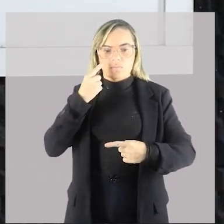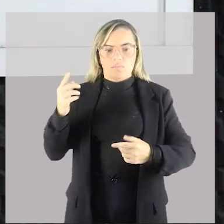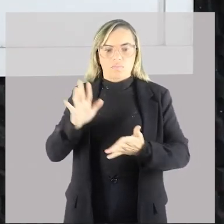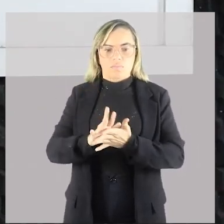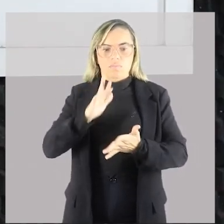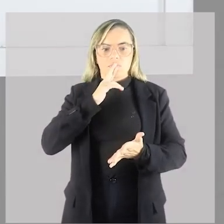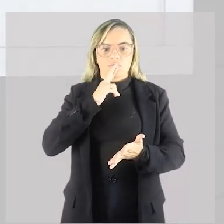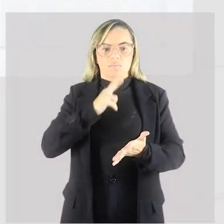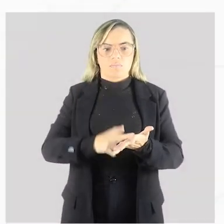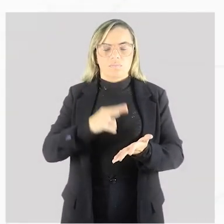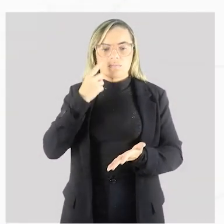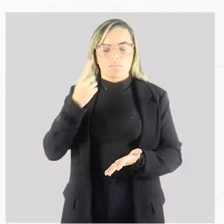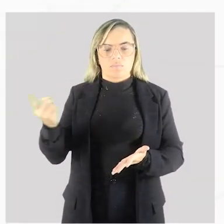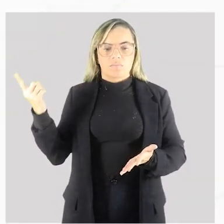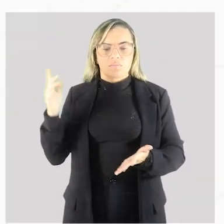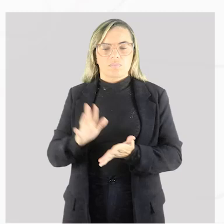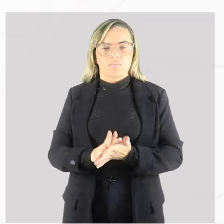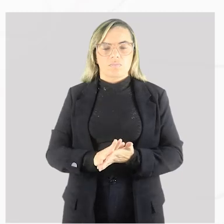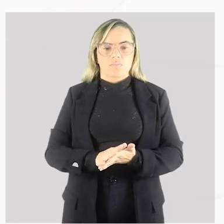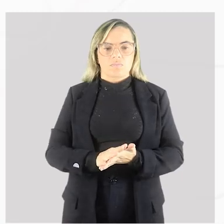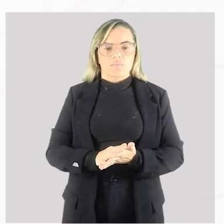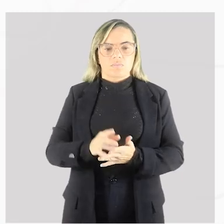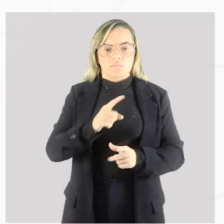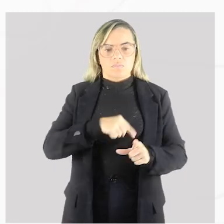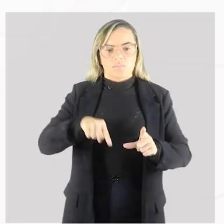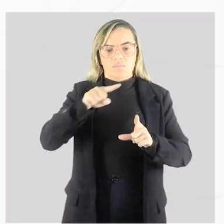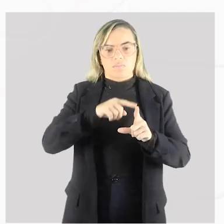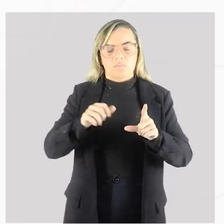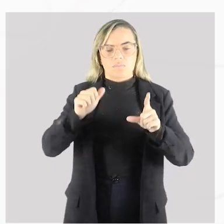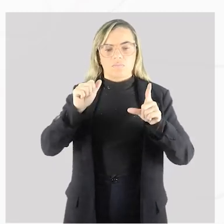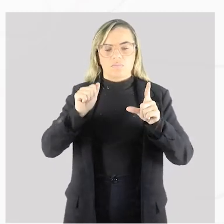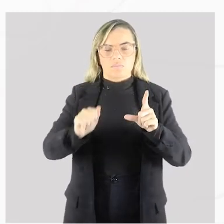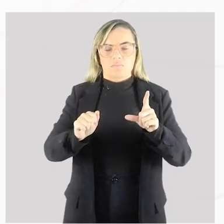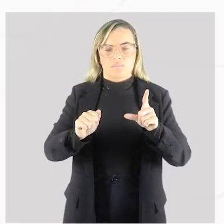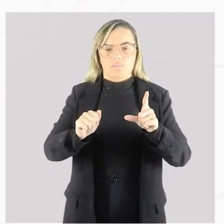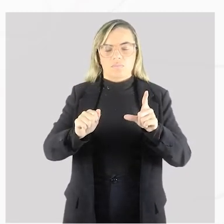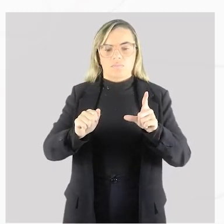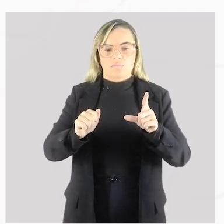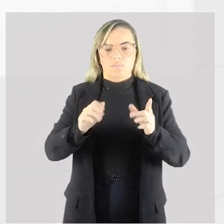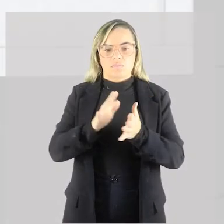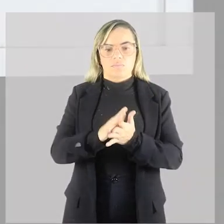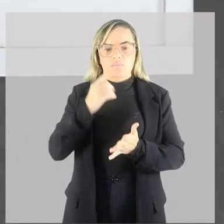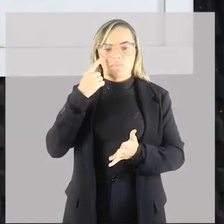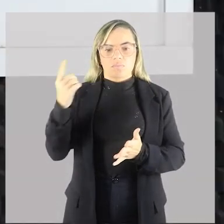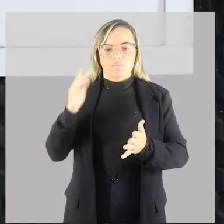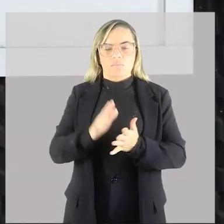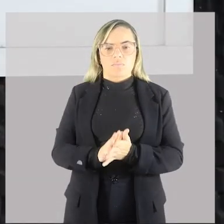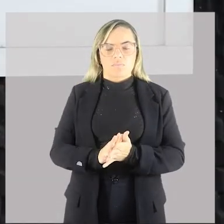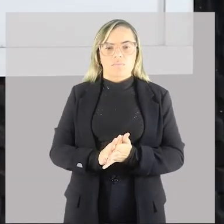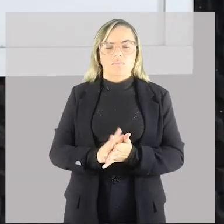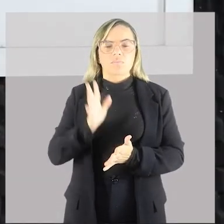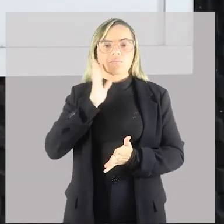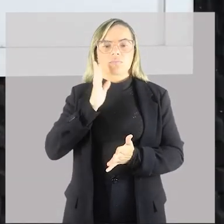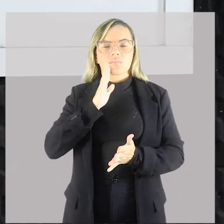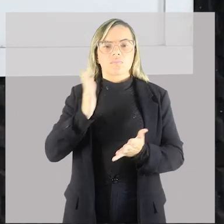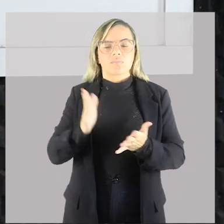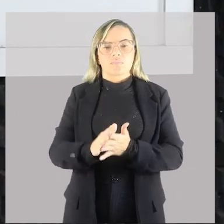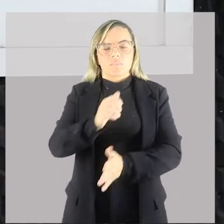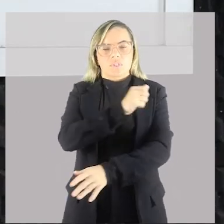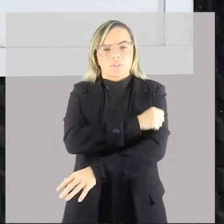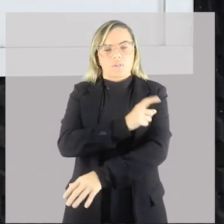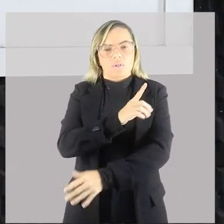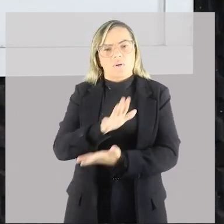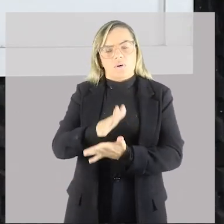da questão. Resposta correta aí, letra A. Beleza? Então, turma, não